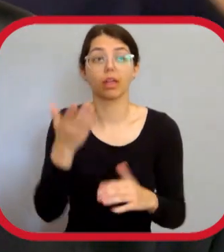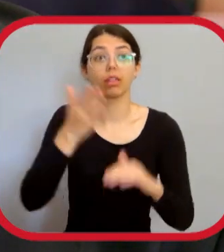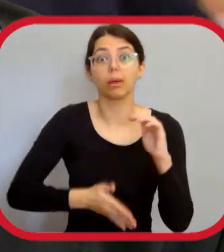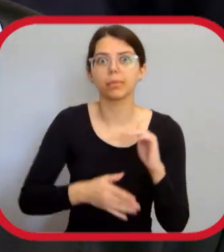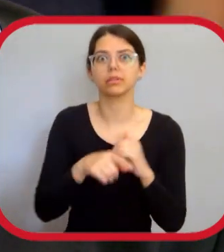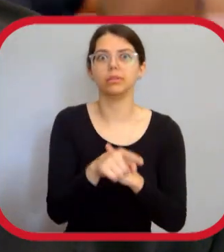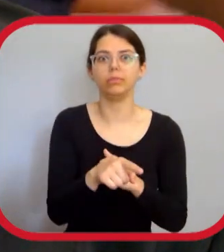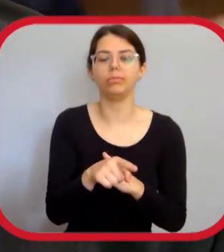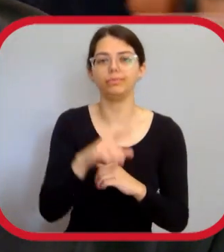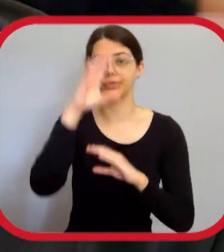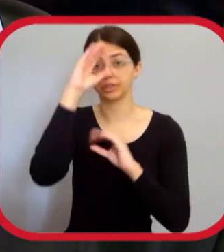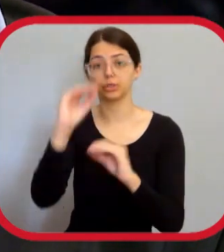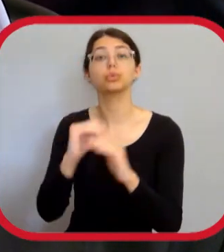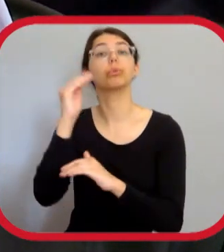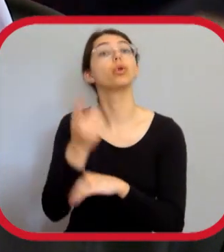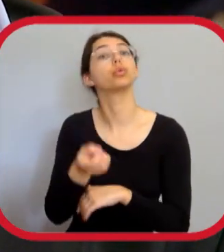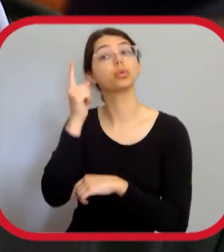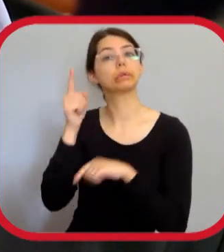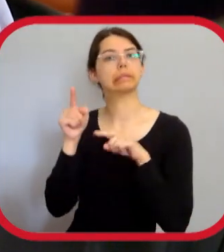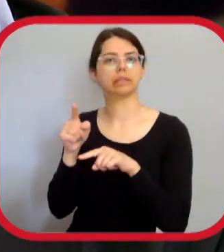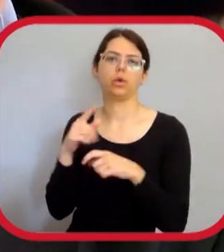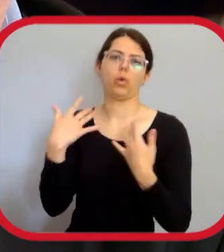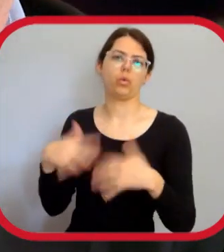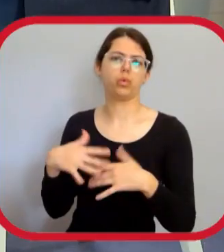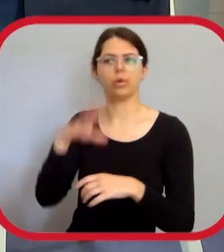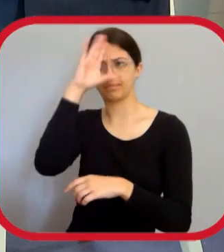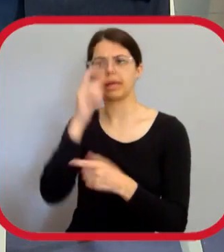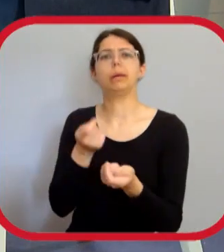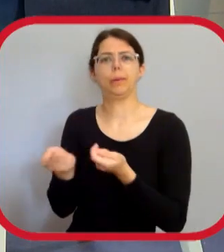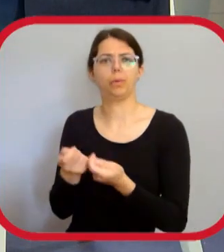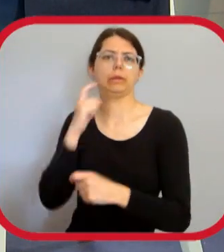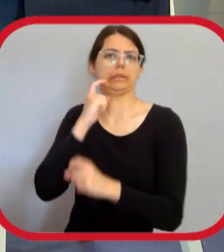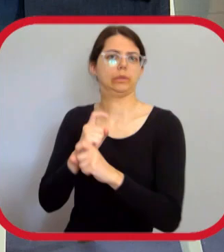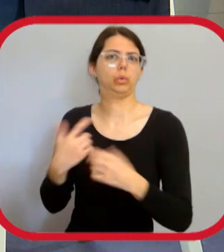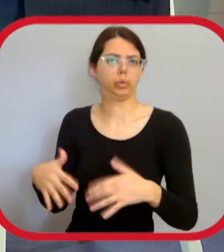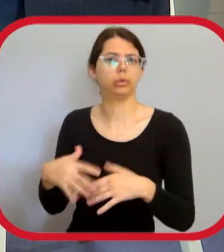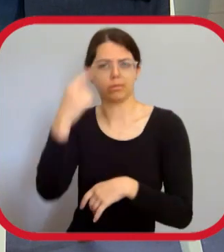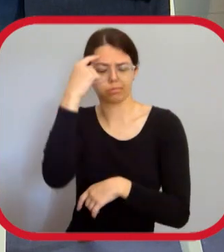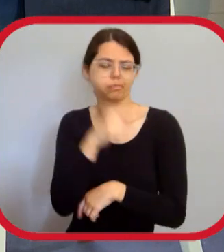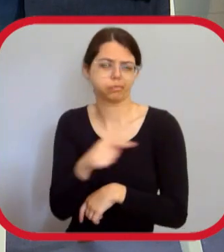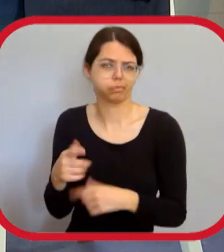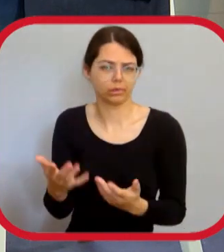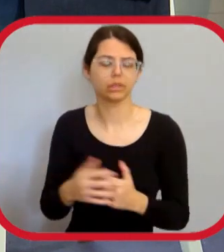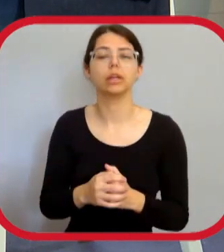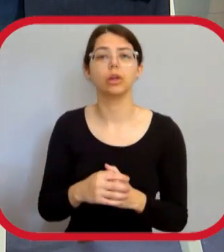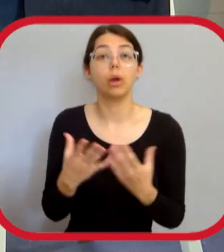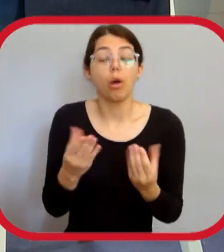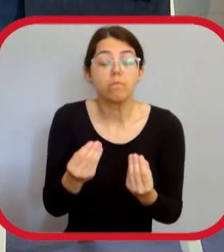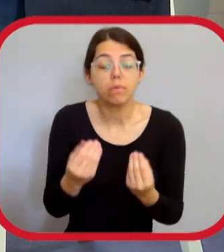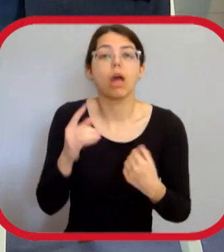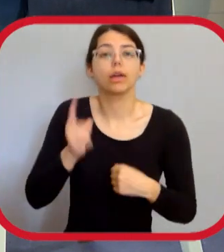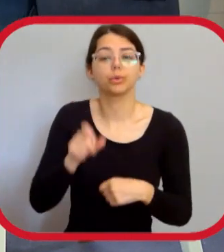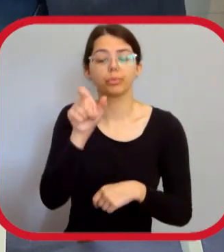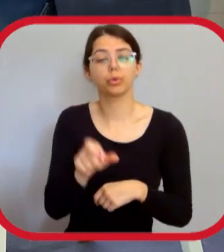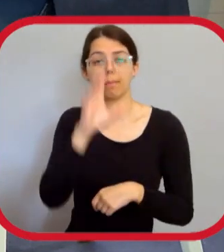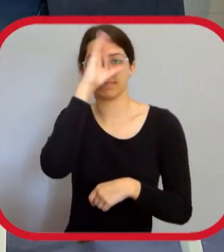alunos, é que, de repente, o ensino não superior é muito exigente do ponto de vista ministerial, como nós sabemos, não é? E o